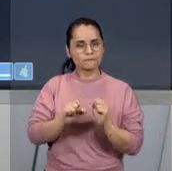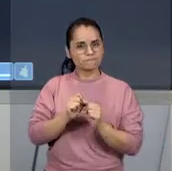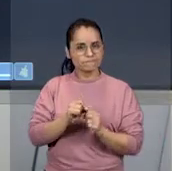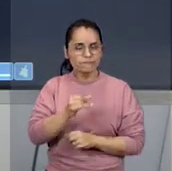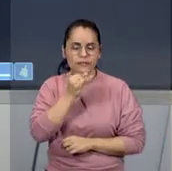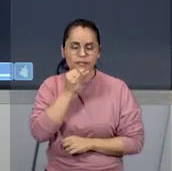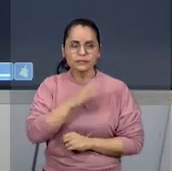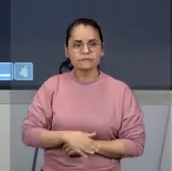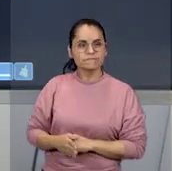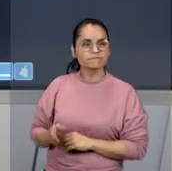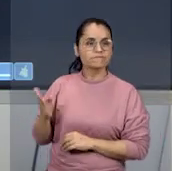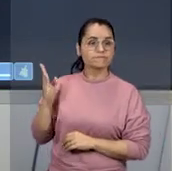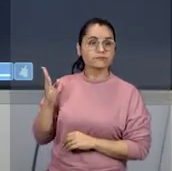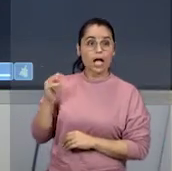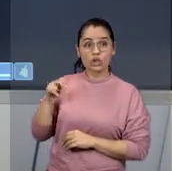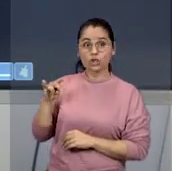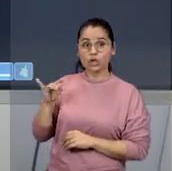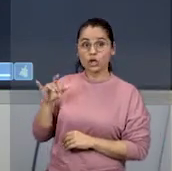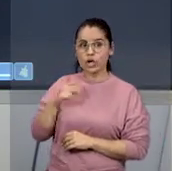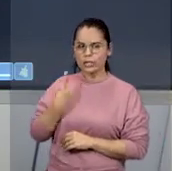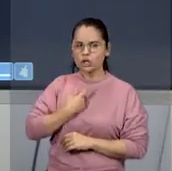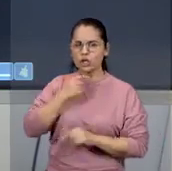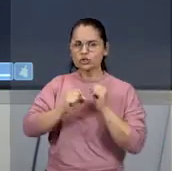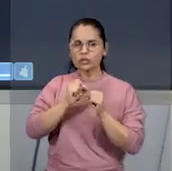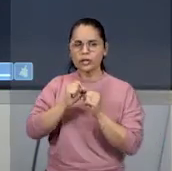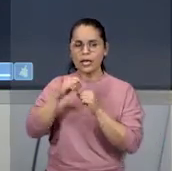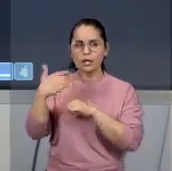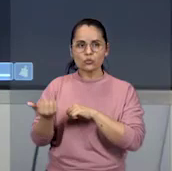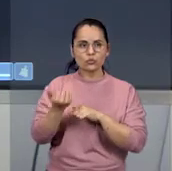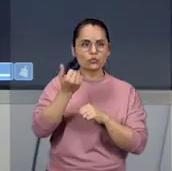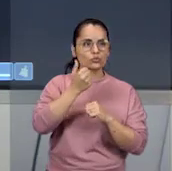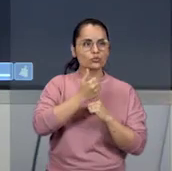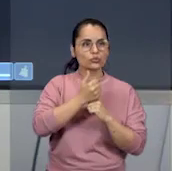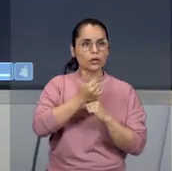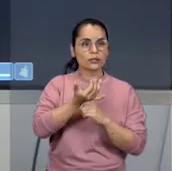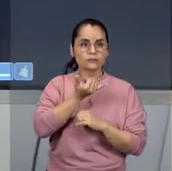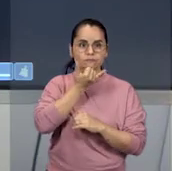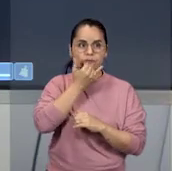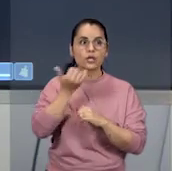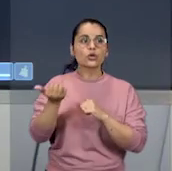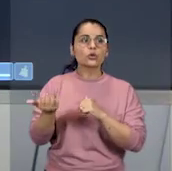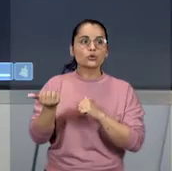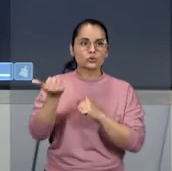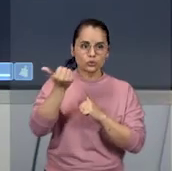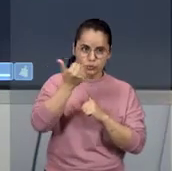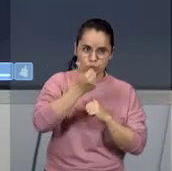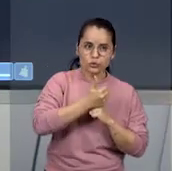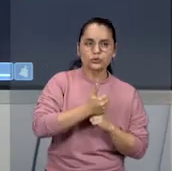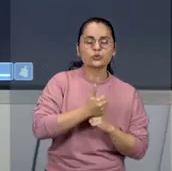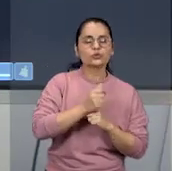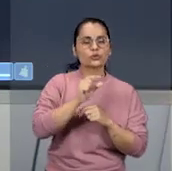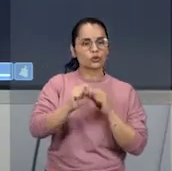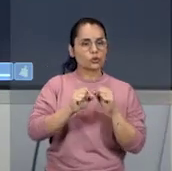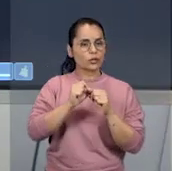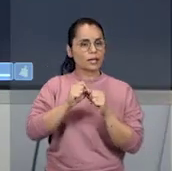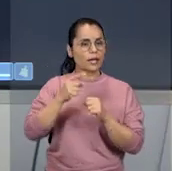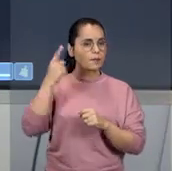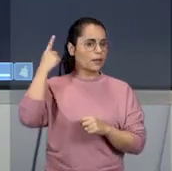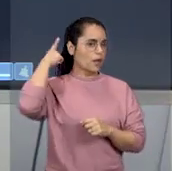Olha só, no caso dos vertebrados, a notocorda nossa, ela é substituída pela